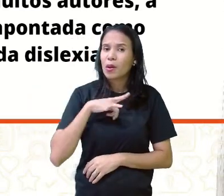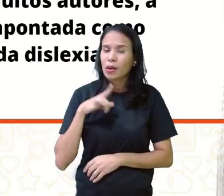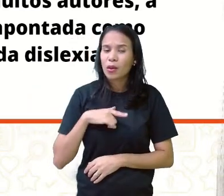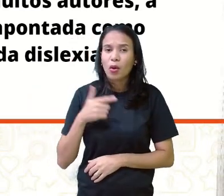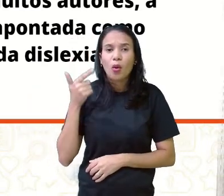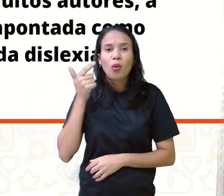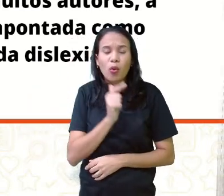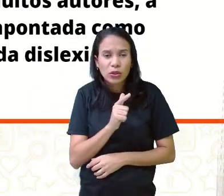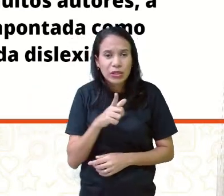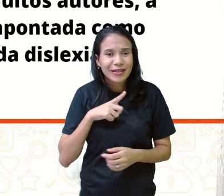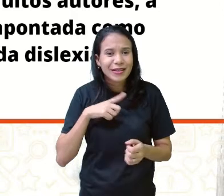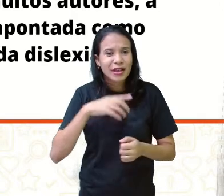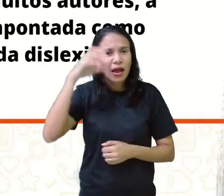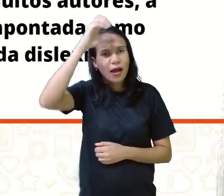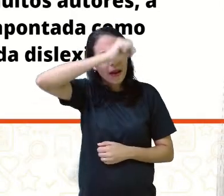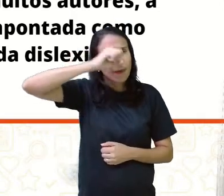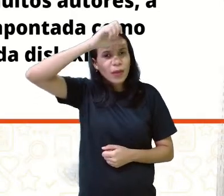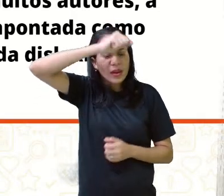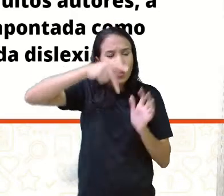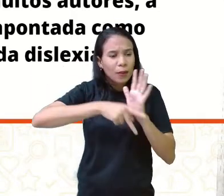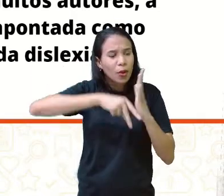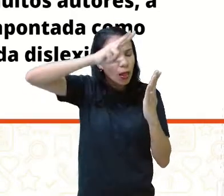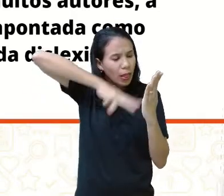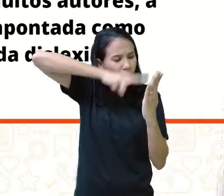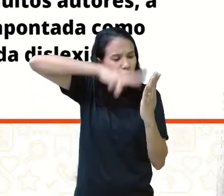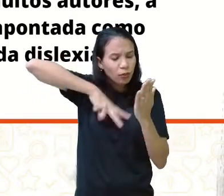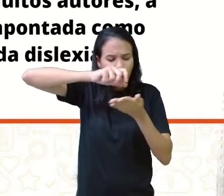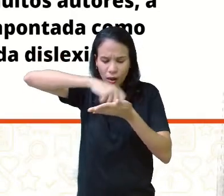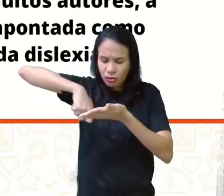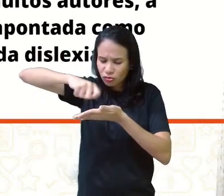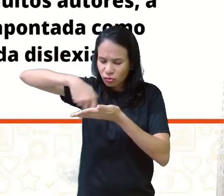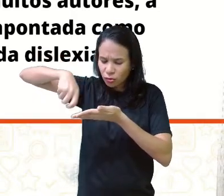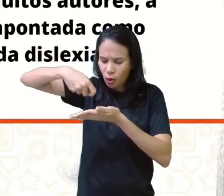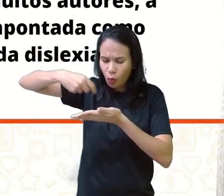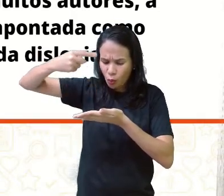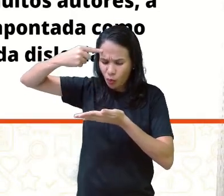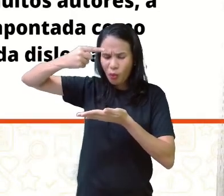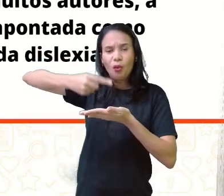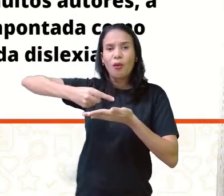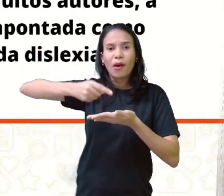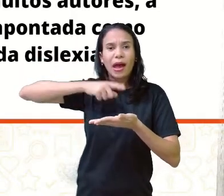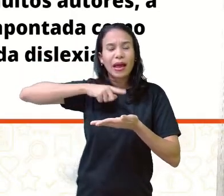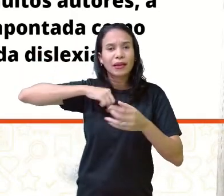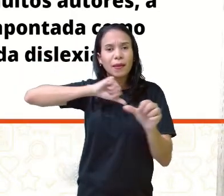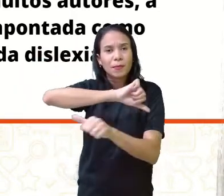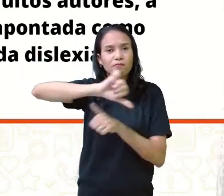adquirido os mecanismos da leitura e da escrita. Muitas dessas